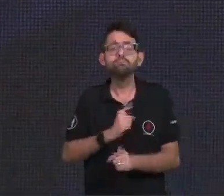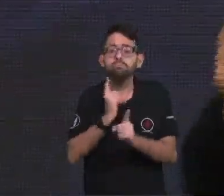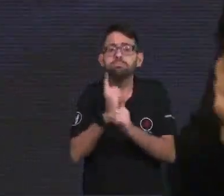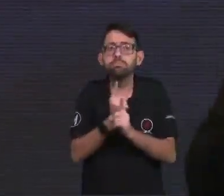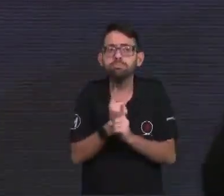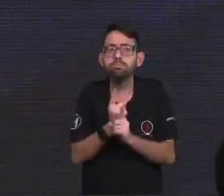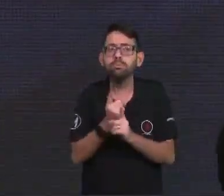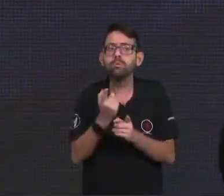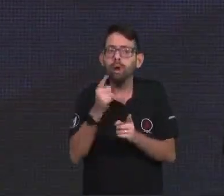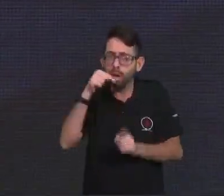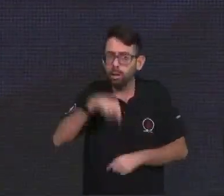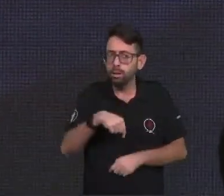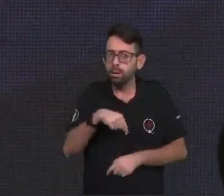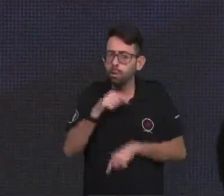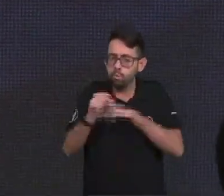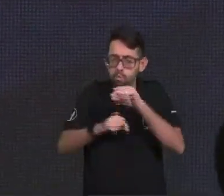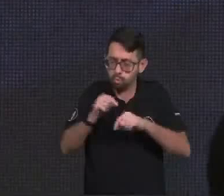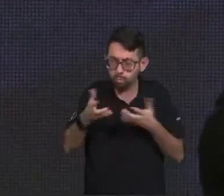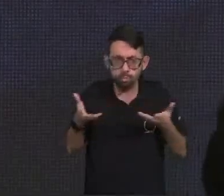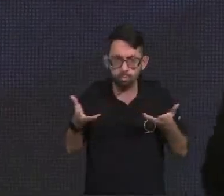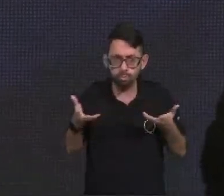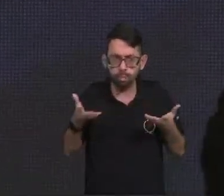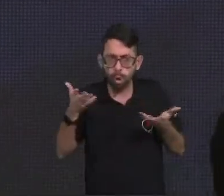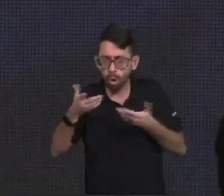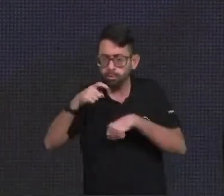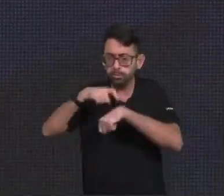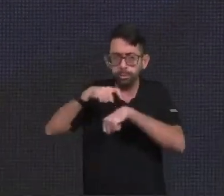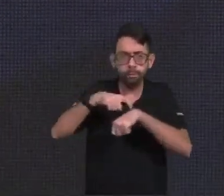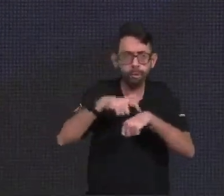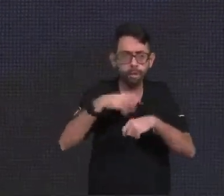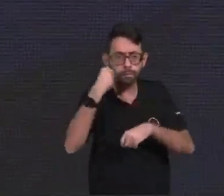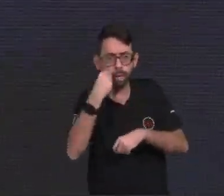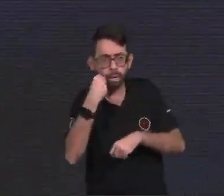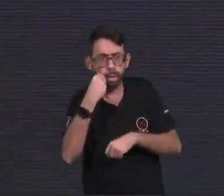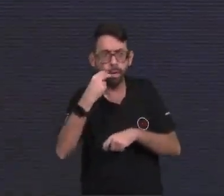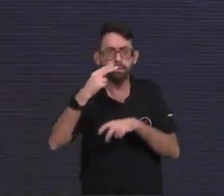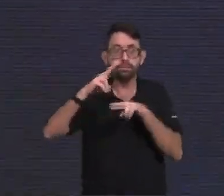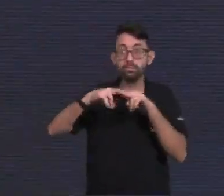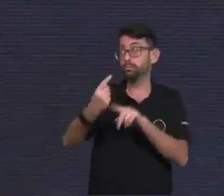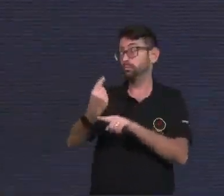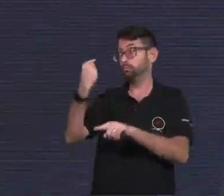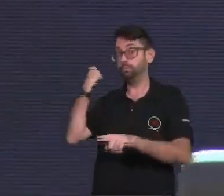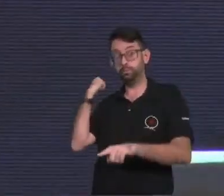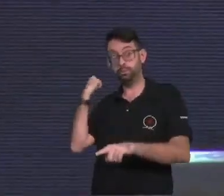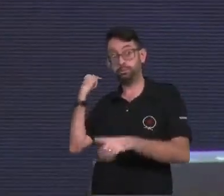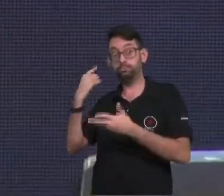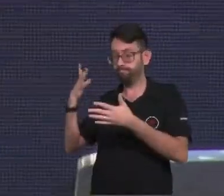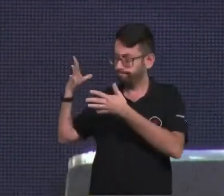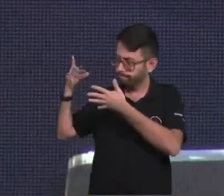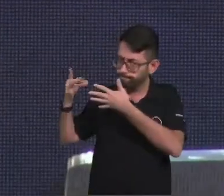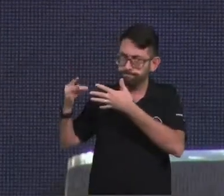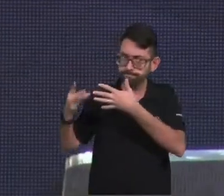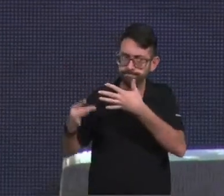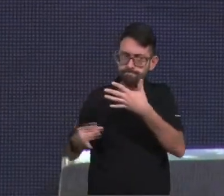por que que eu estou aqui? Por que que nós estamos aqui? Por causa disso. Tudo isso me parece que ele fez antes do verso